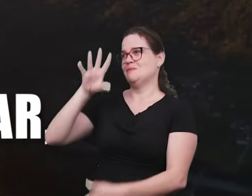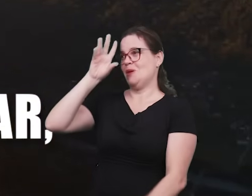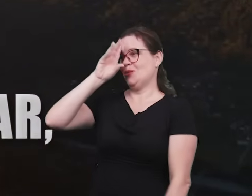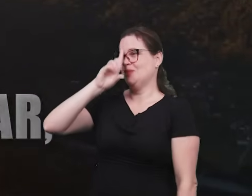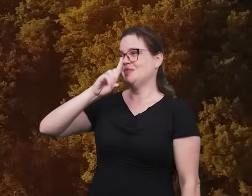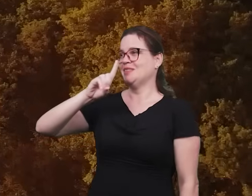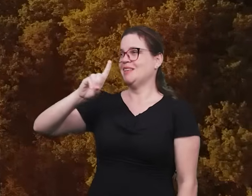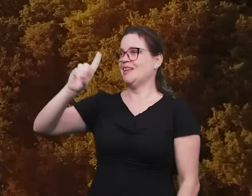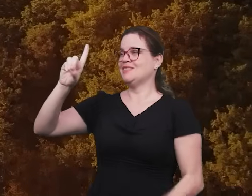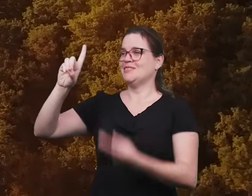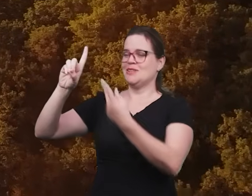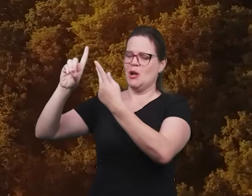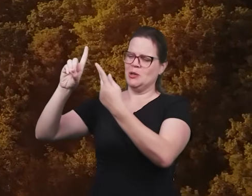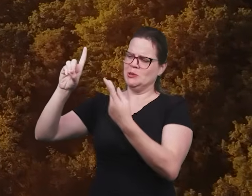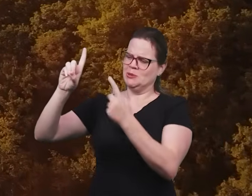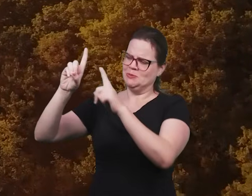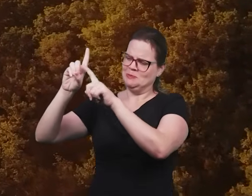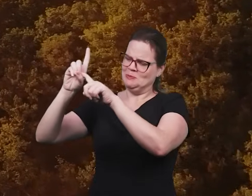quero estar,